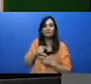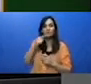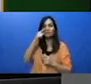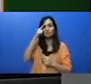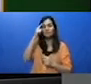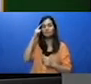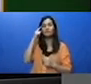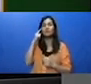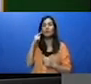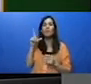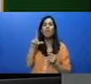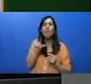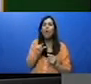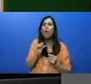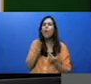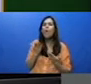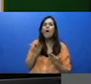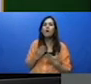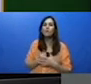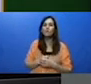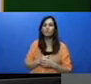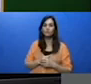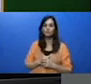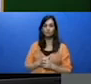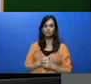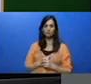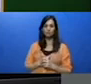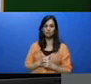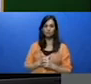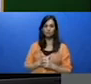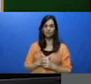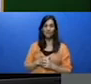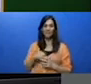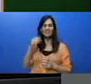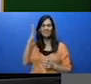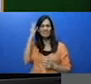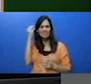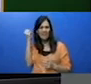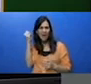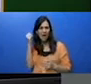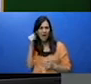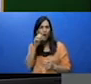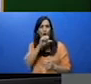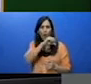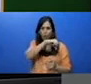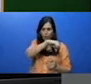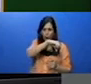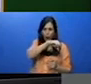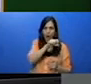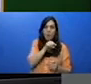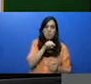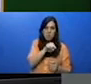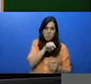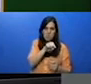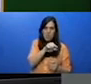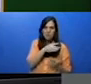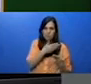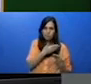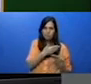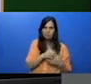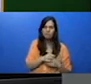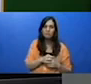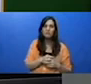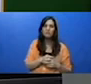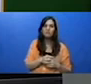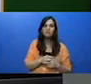Será que é esse? Olha, nós sabemos que o 9 é o primeiro. Então, nós temos que comparar o segundo. Olha,